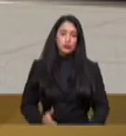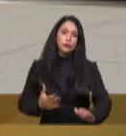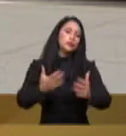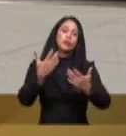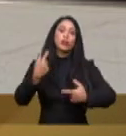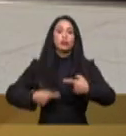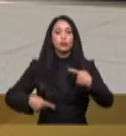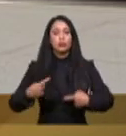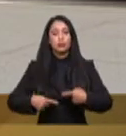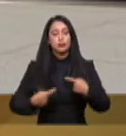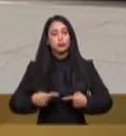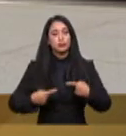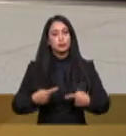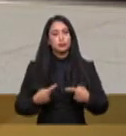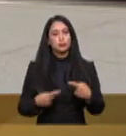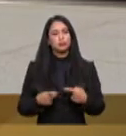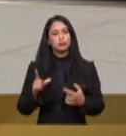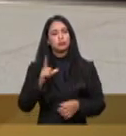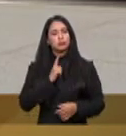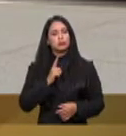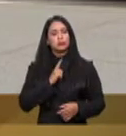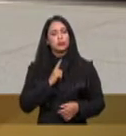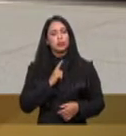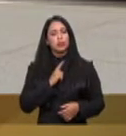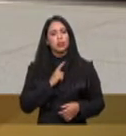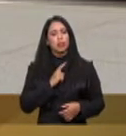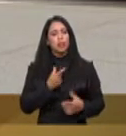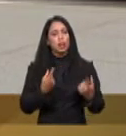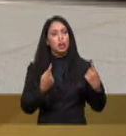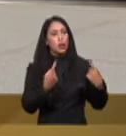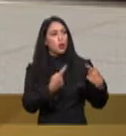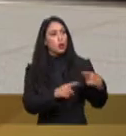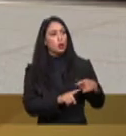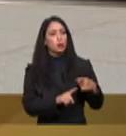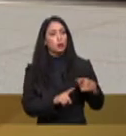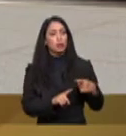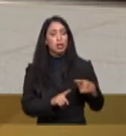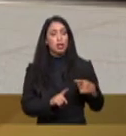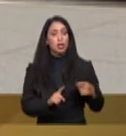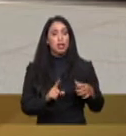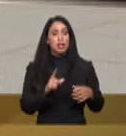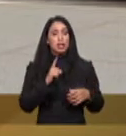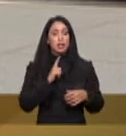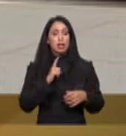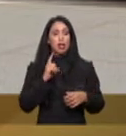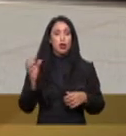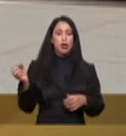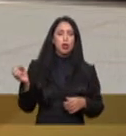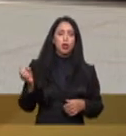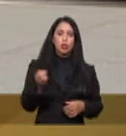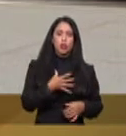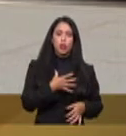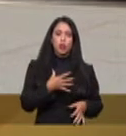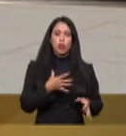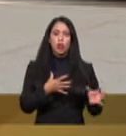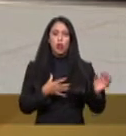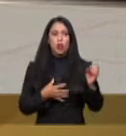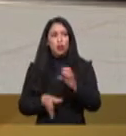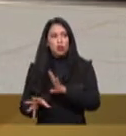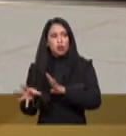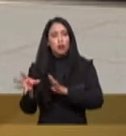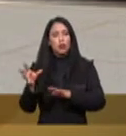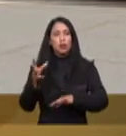debate público a distinção entre difamar um adversário ou simplesmente sustentar uma nova versão dos mesmos